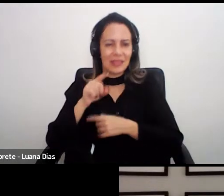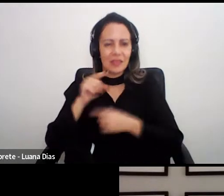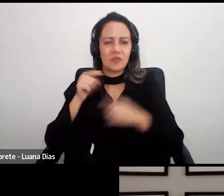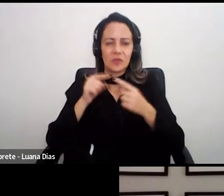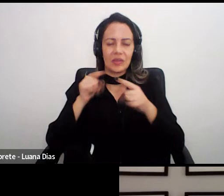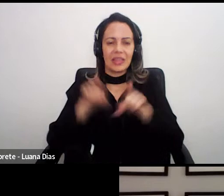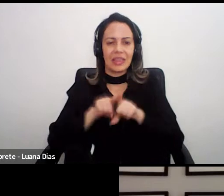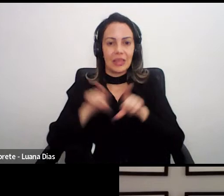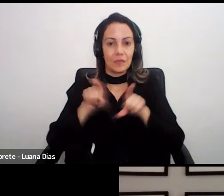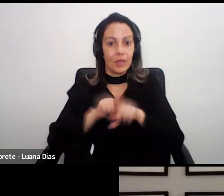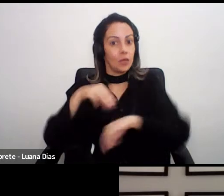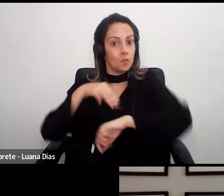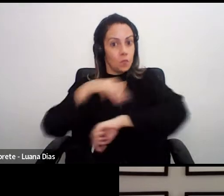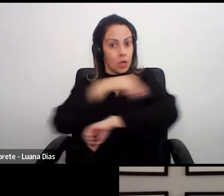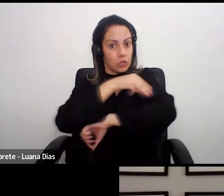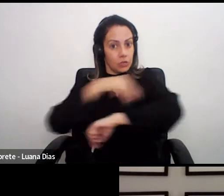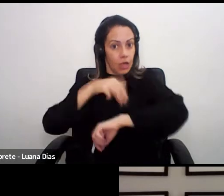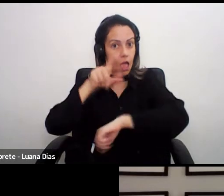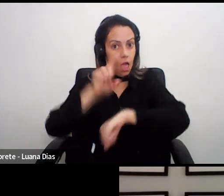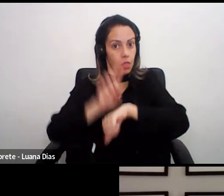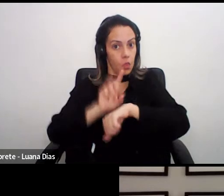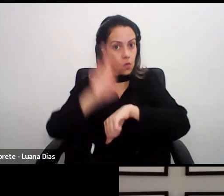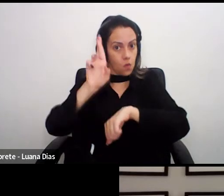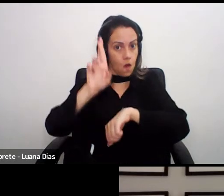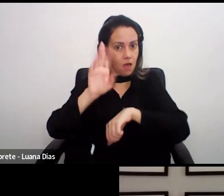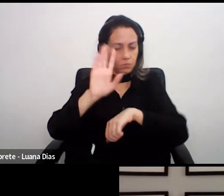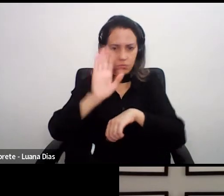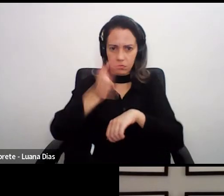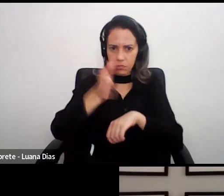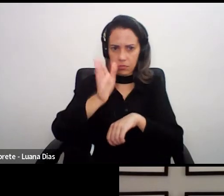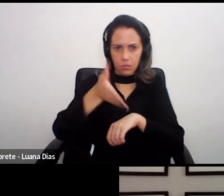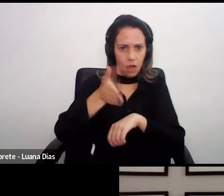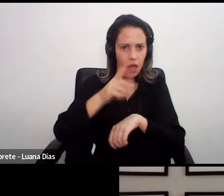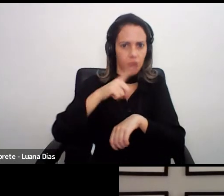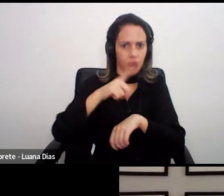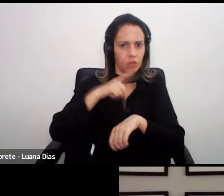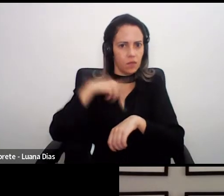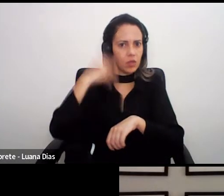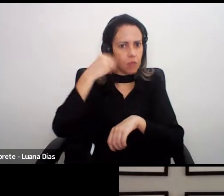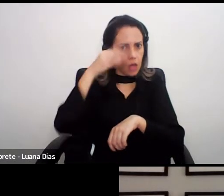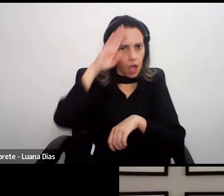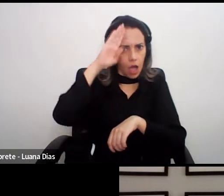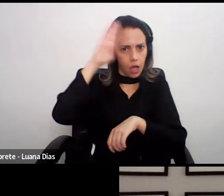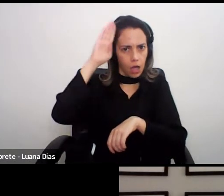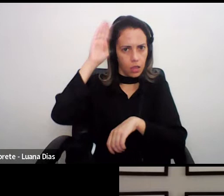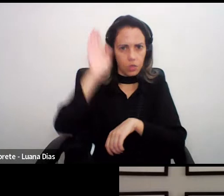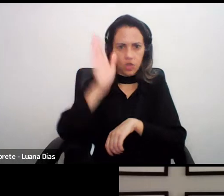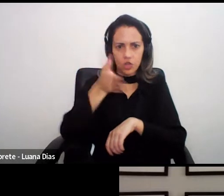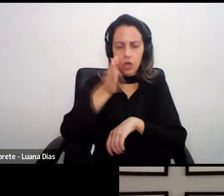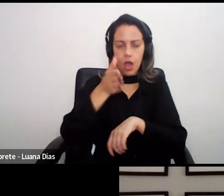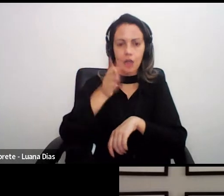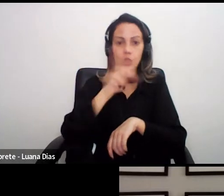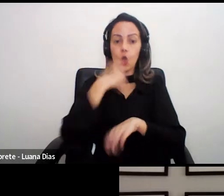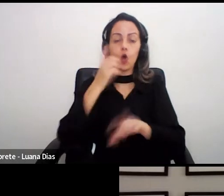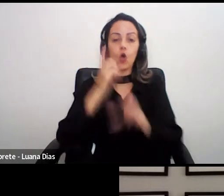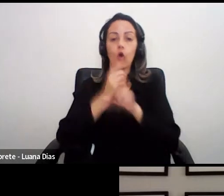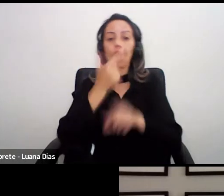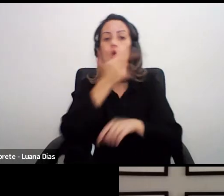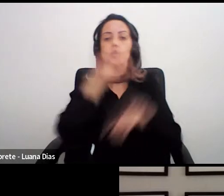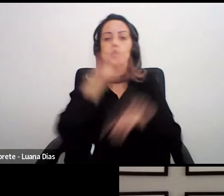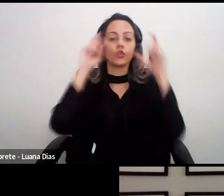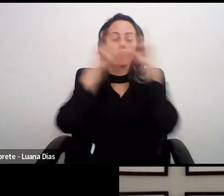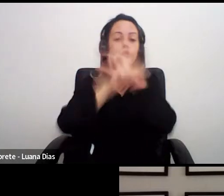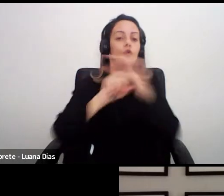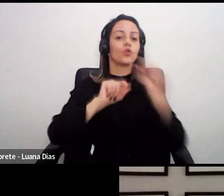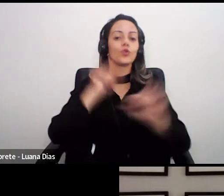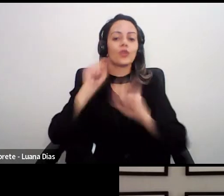são doutores, né, que já passaram pela academia, né? A outra dificuldade que nós encontramos foi também